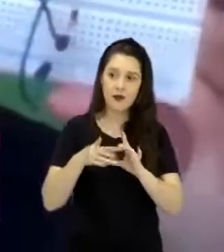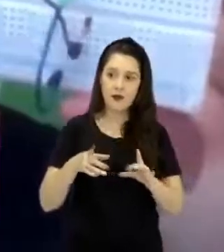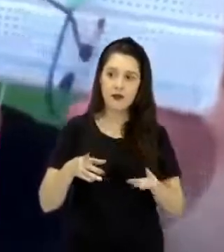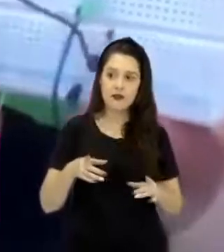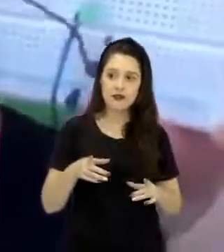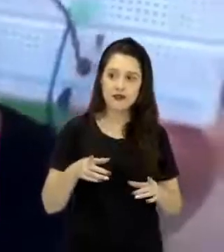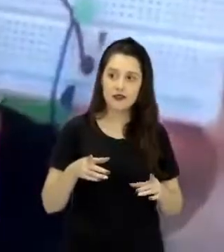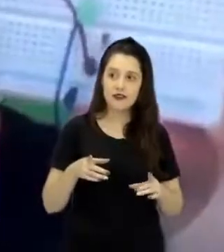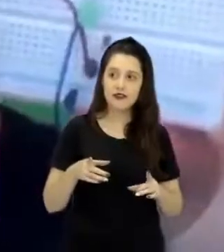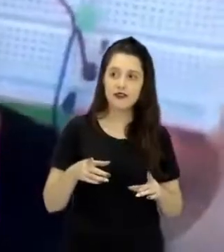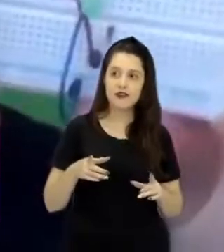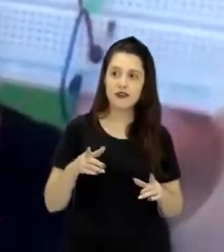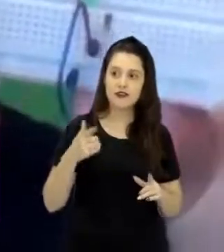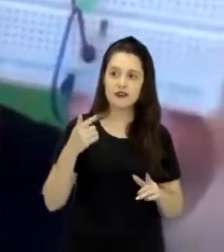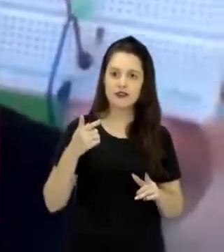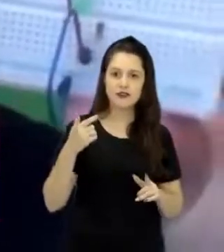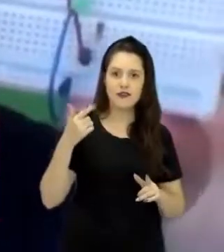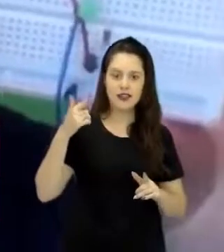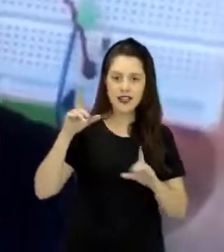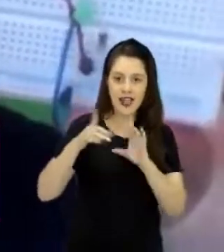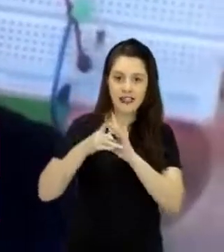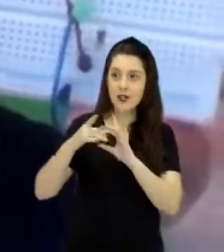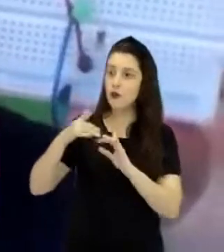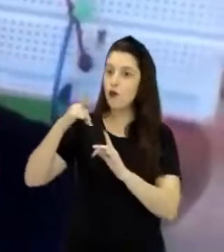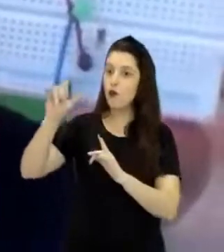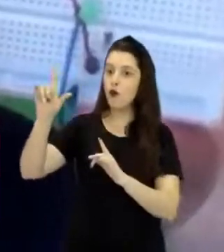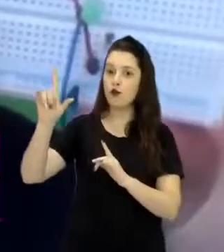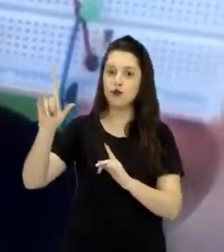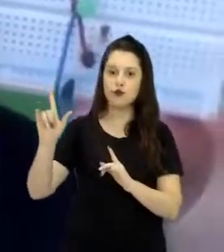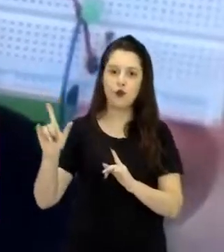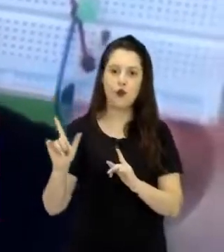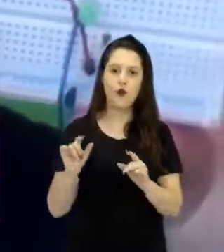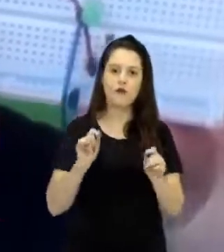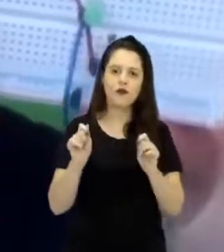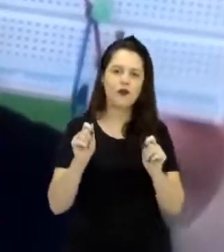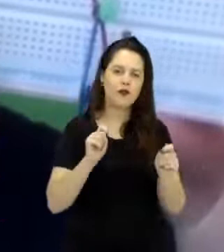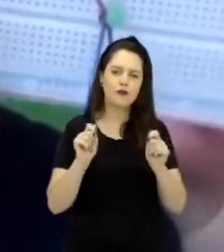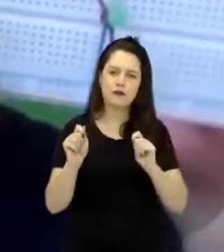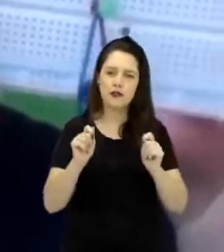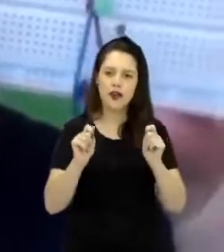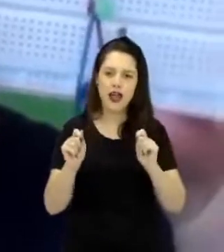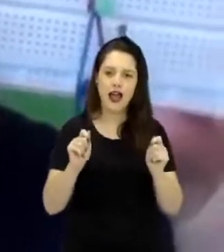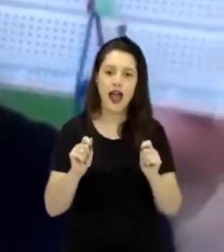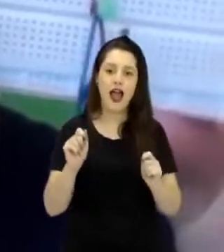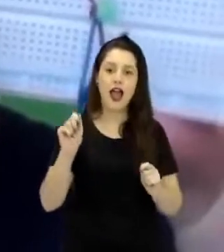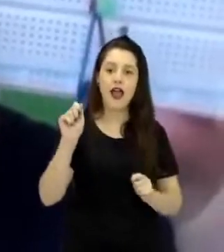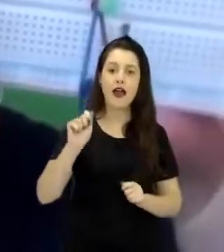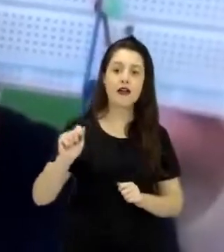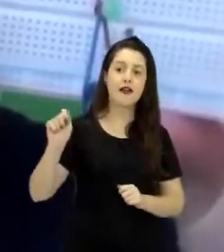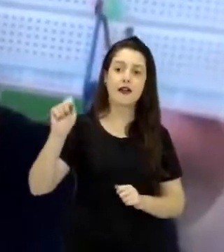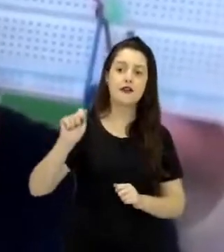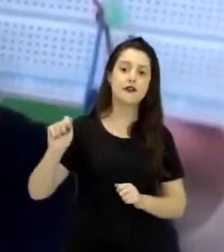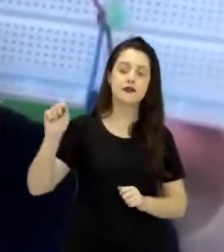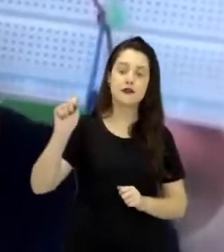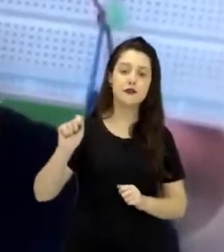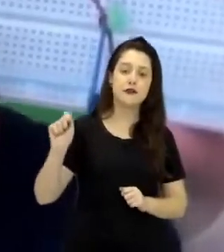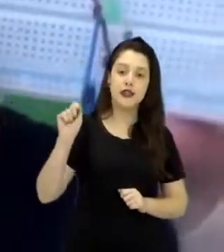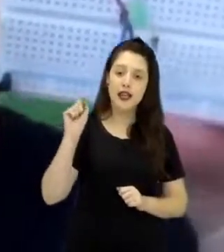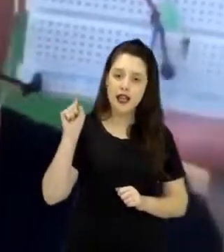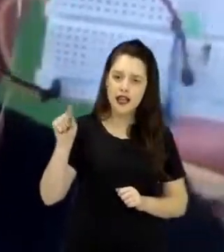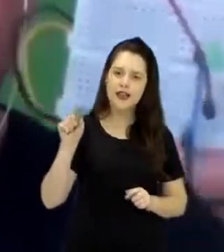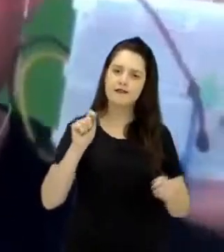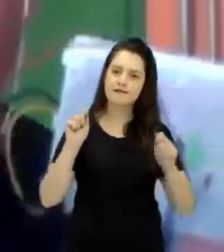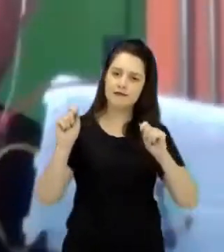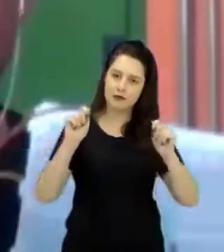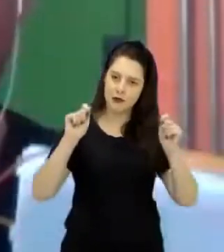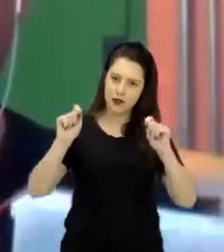conectado no Arduino. E quem vai controlar o funcionamento do LED é o Arduino. O potenciômetro manda a informação e o que passa